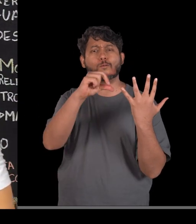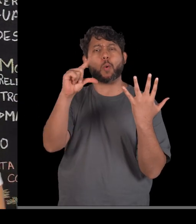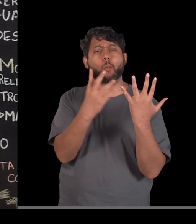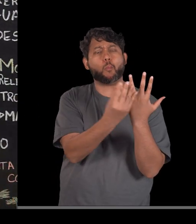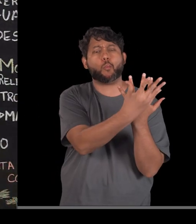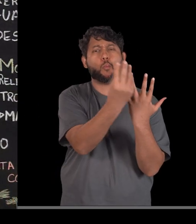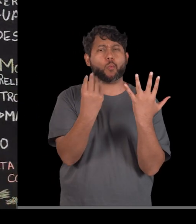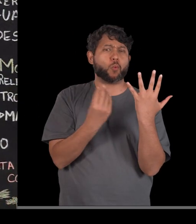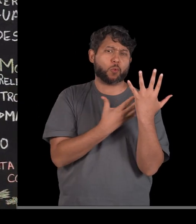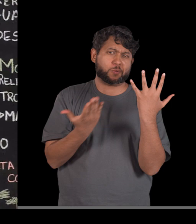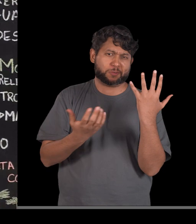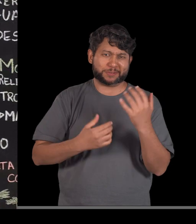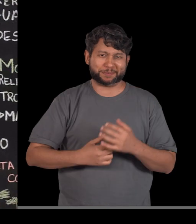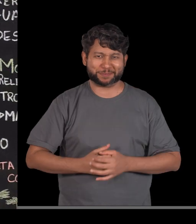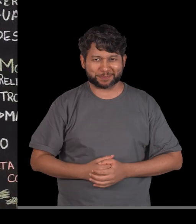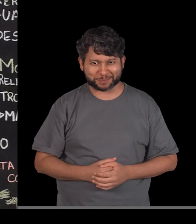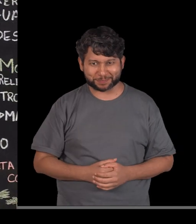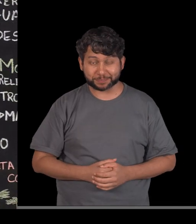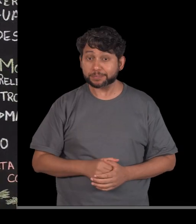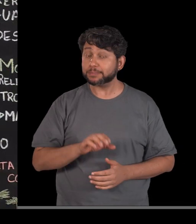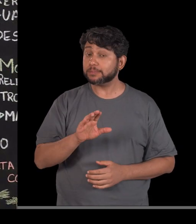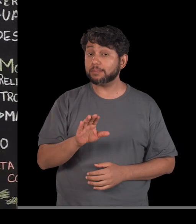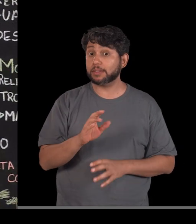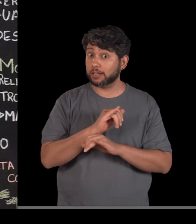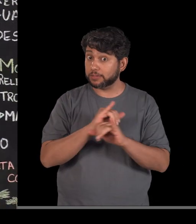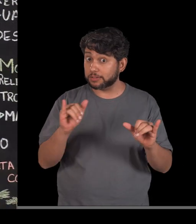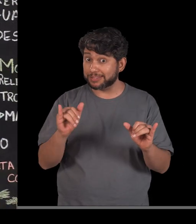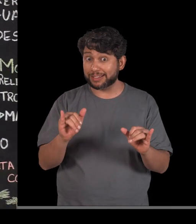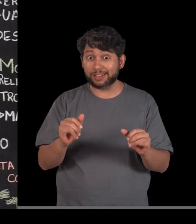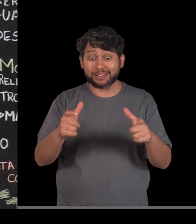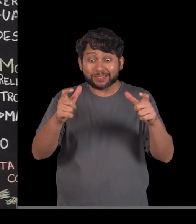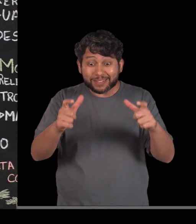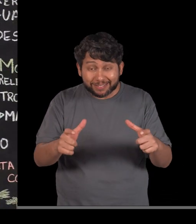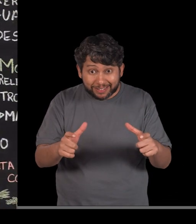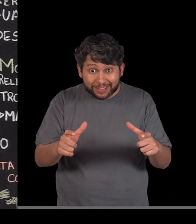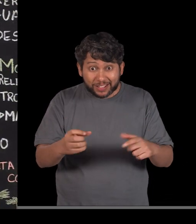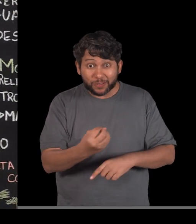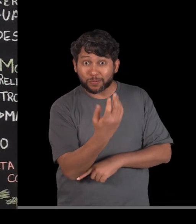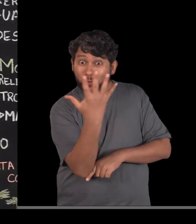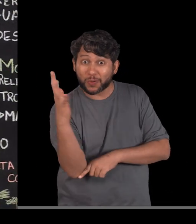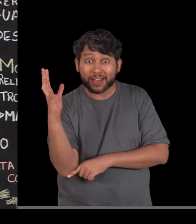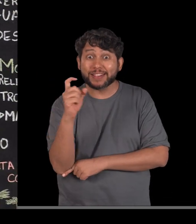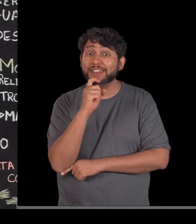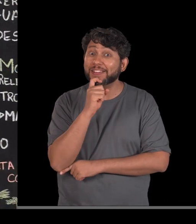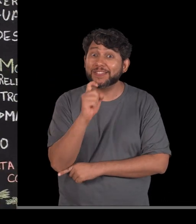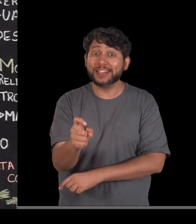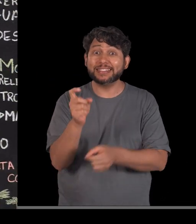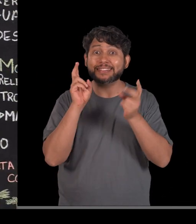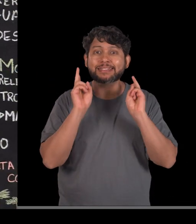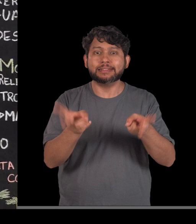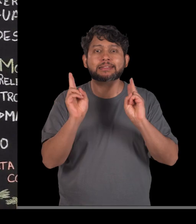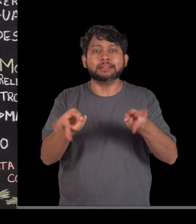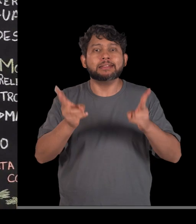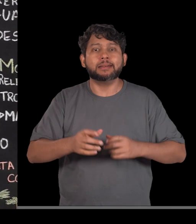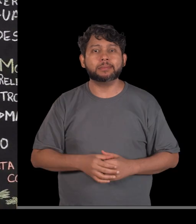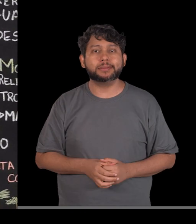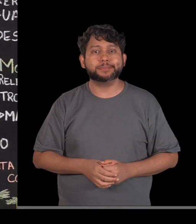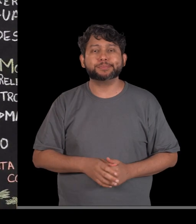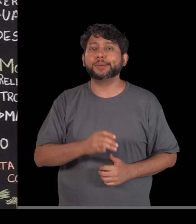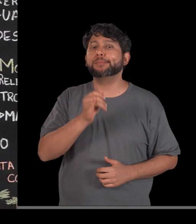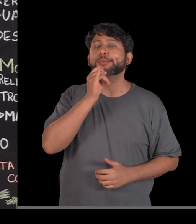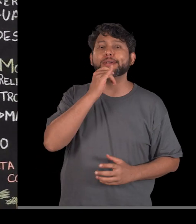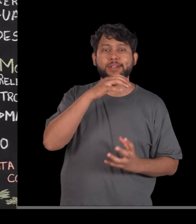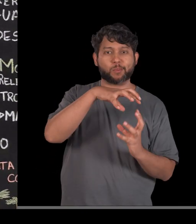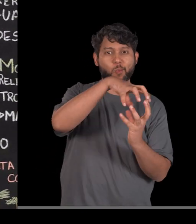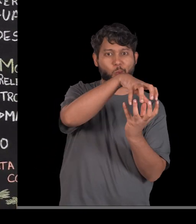que acontece? Além de tudo isso, sempre verde. Essa floresta ela não muda de cor, que nem as florestas, por